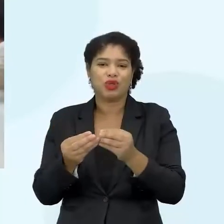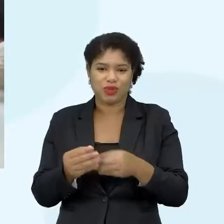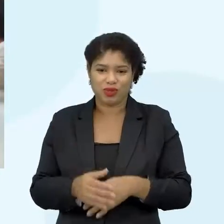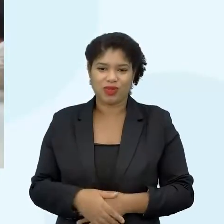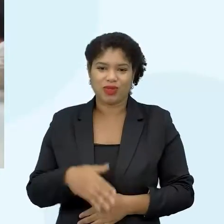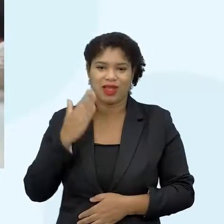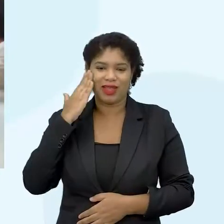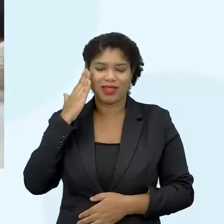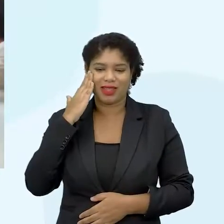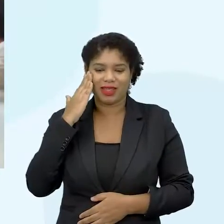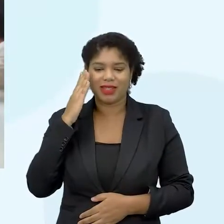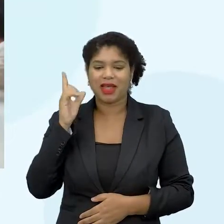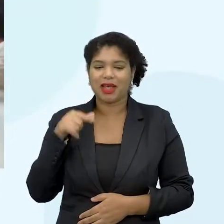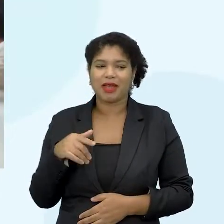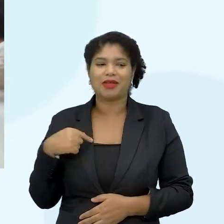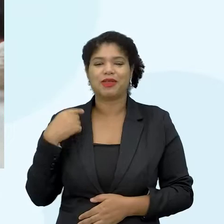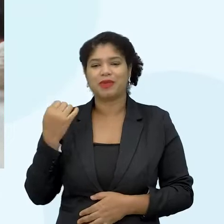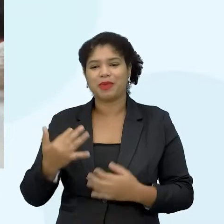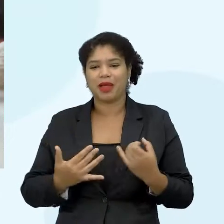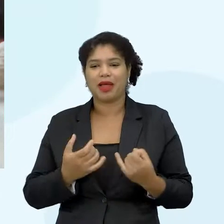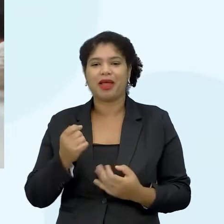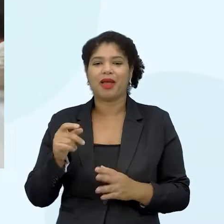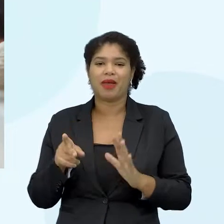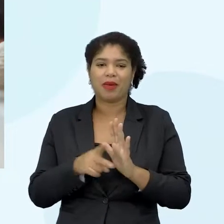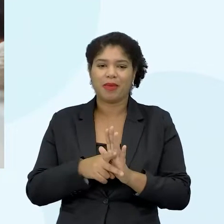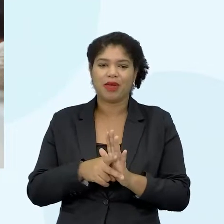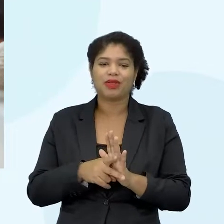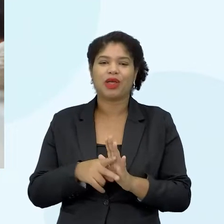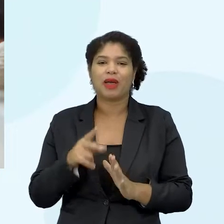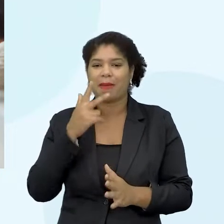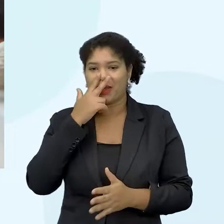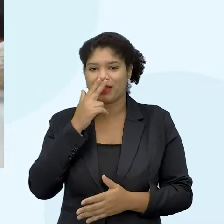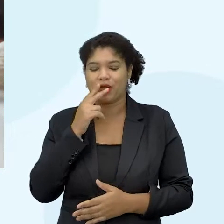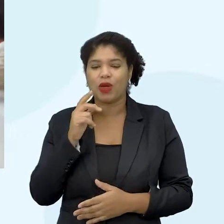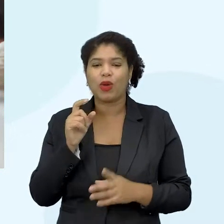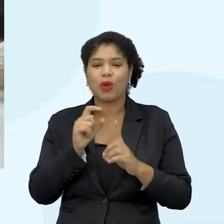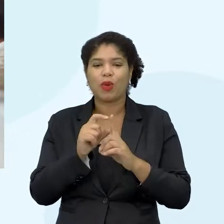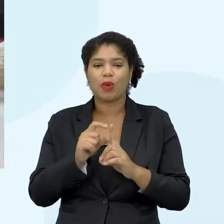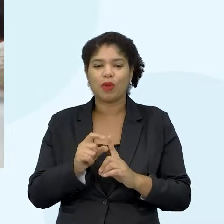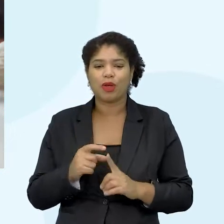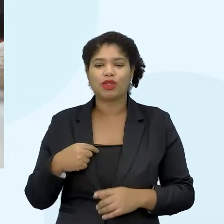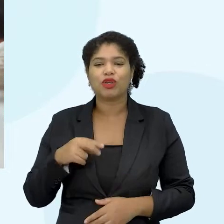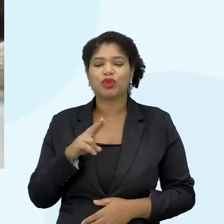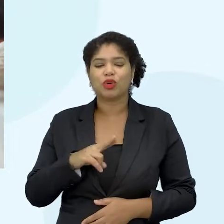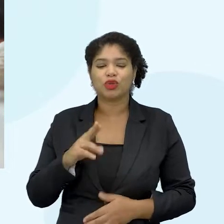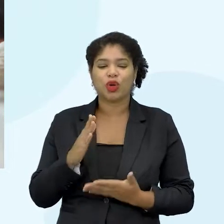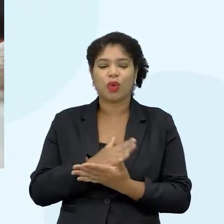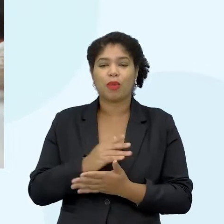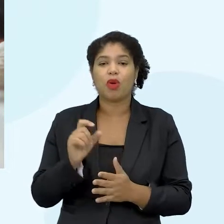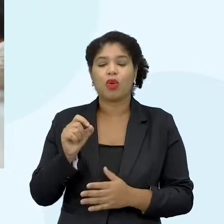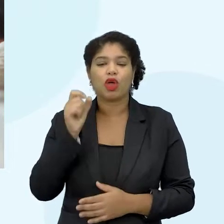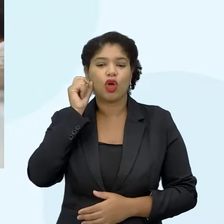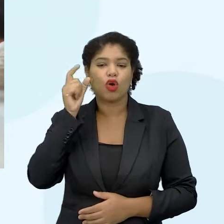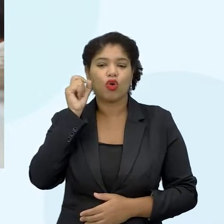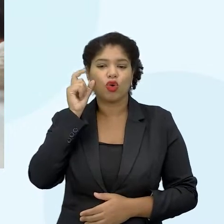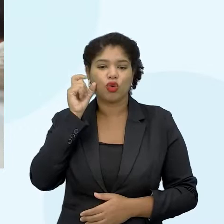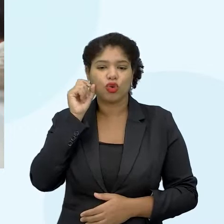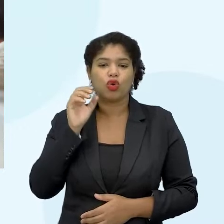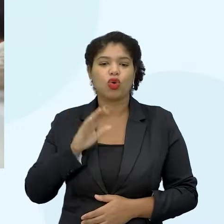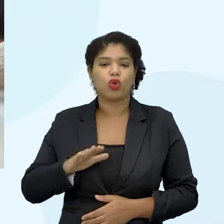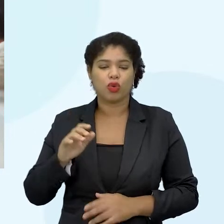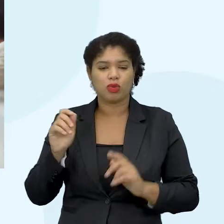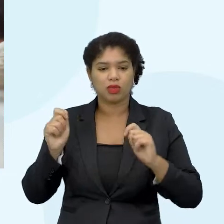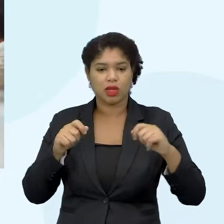um pouco... A gente falou que isso é relativizar um pouco, na verdade é relativizar muito, porque a cultura, ela tem